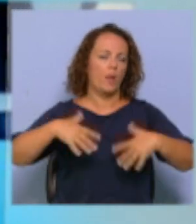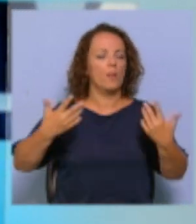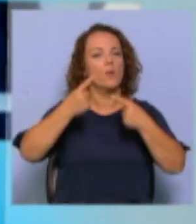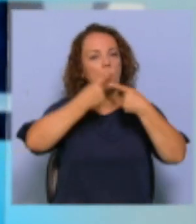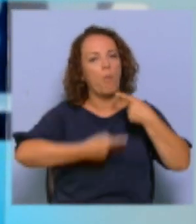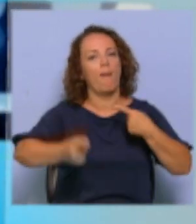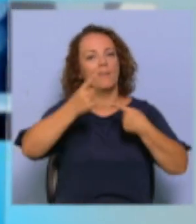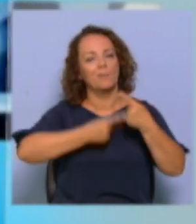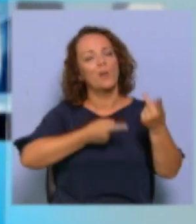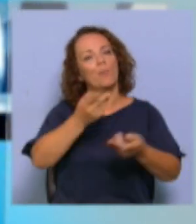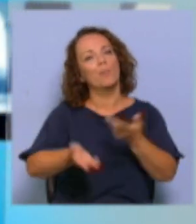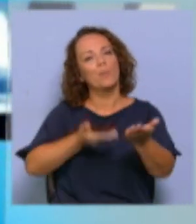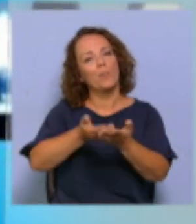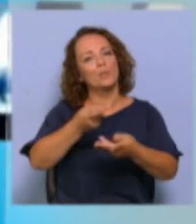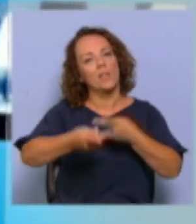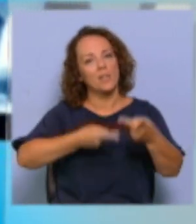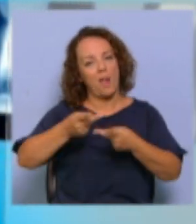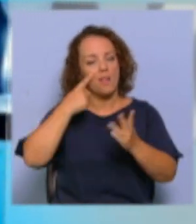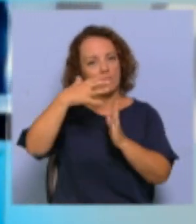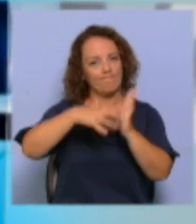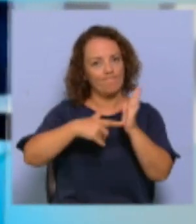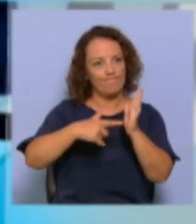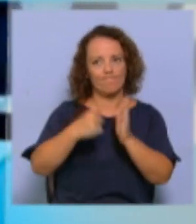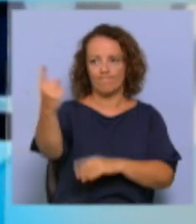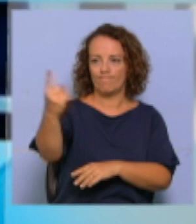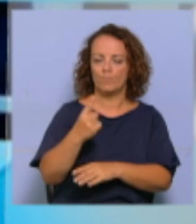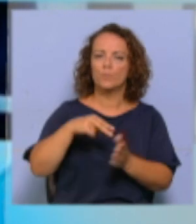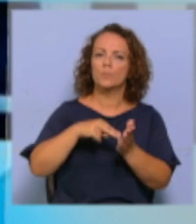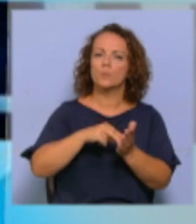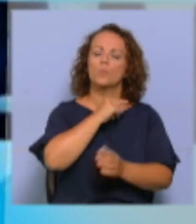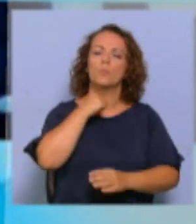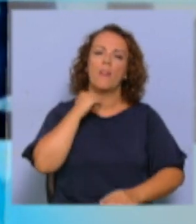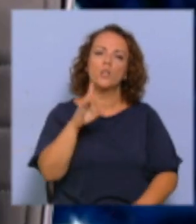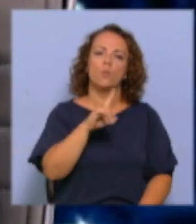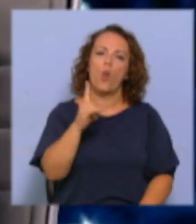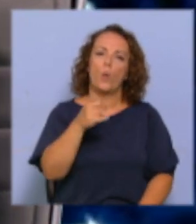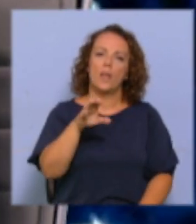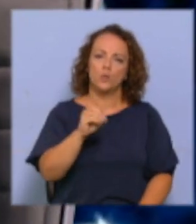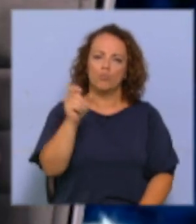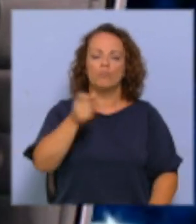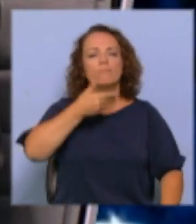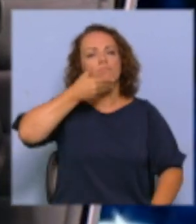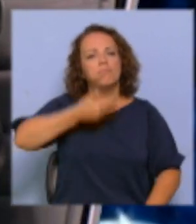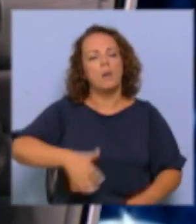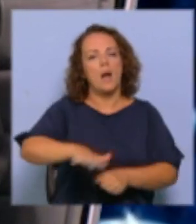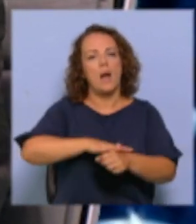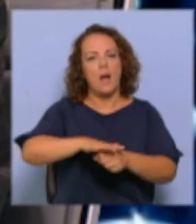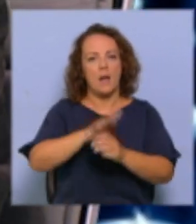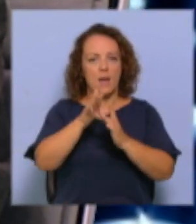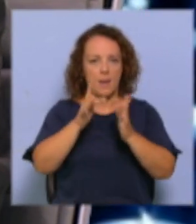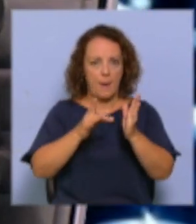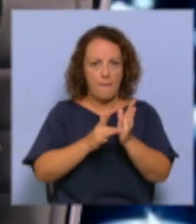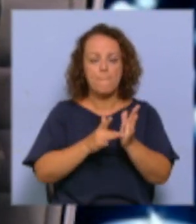a essas leituras, contando hoje com a presença do biblista, o Padre João Lourenço. Cumprimento. Boa tarde. Muito boa tarde. Obrigado por